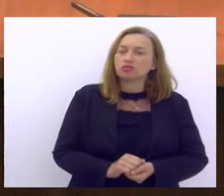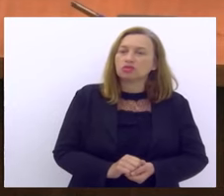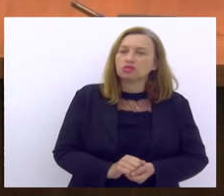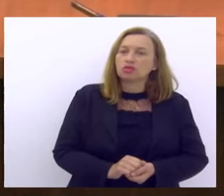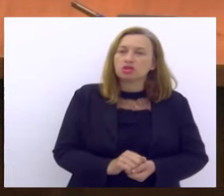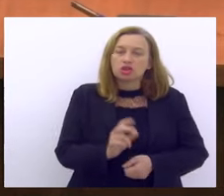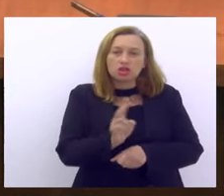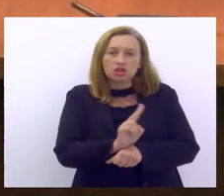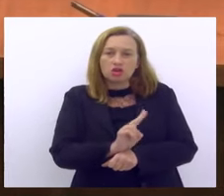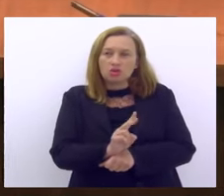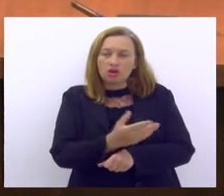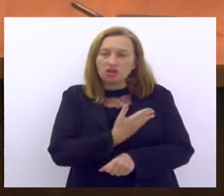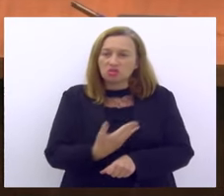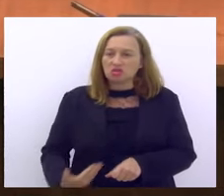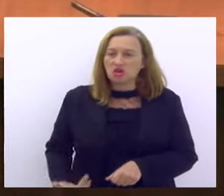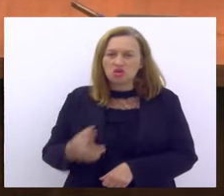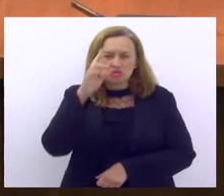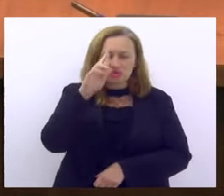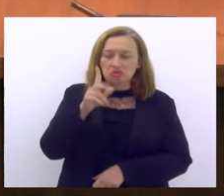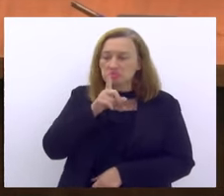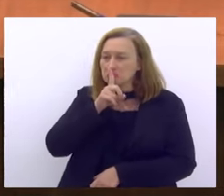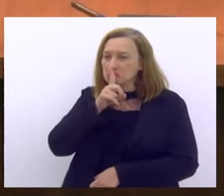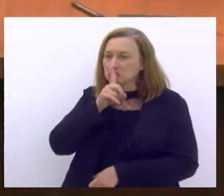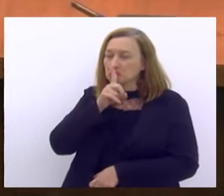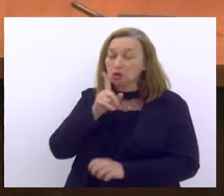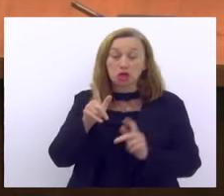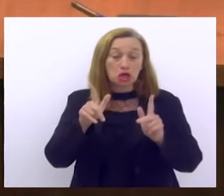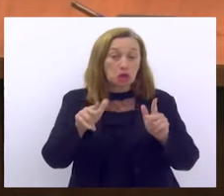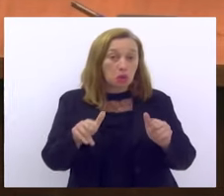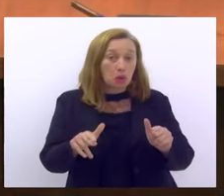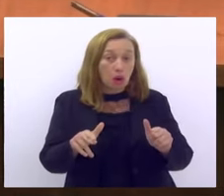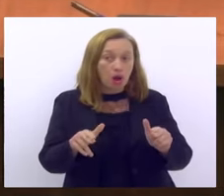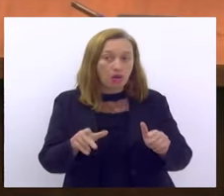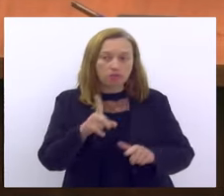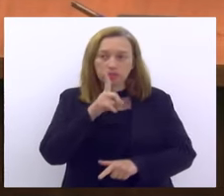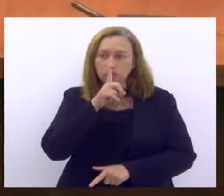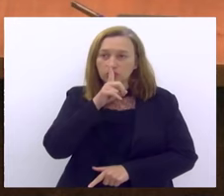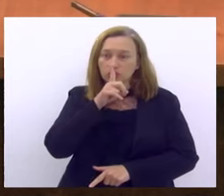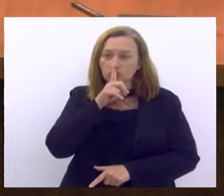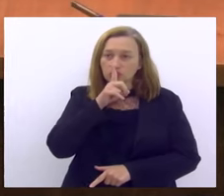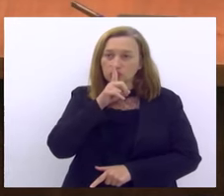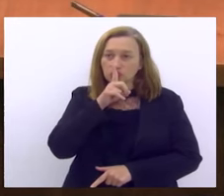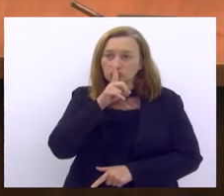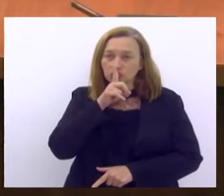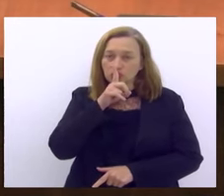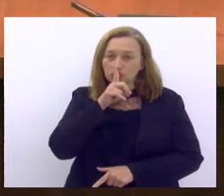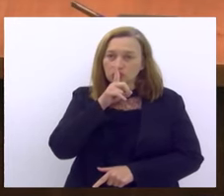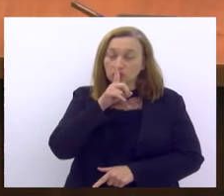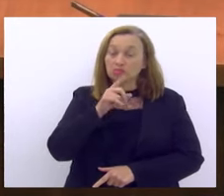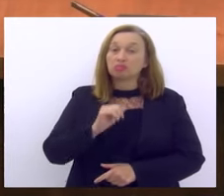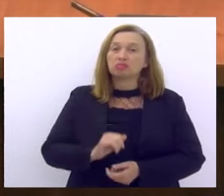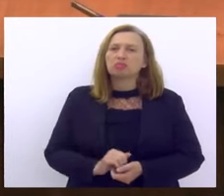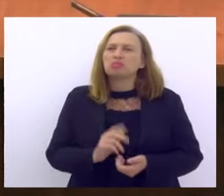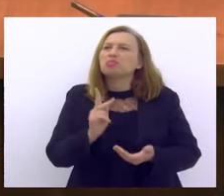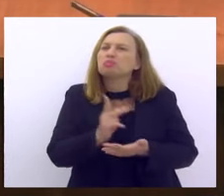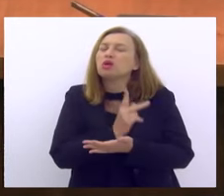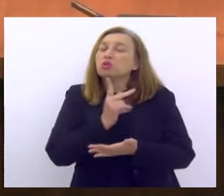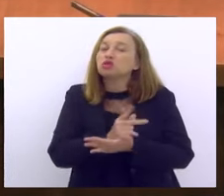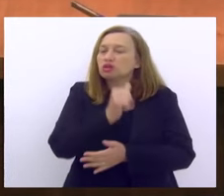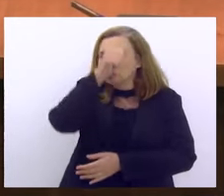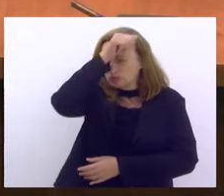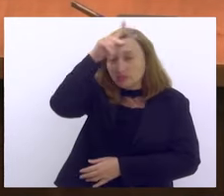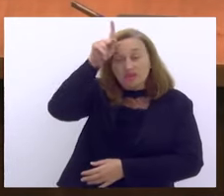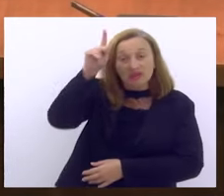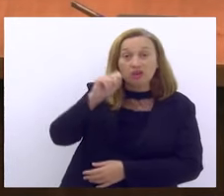Municipal, e o senhor ficou caladinho. Assim como fica caladinho para uma escala ruim, fica caladinho